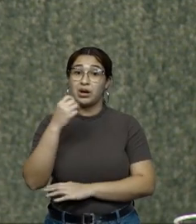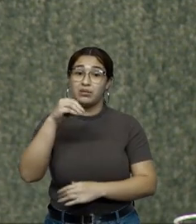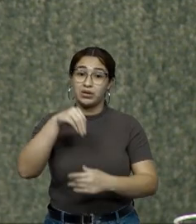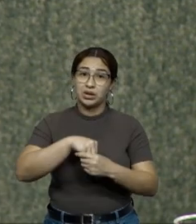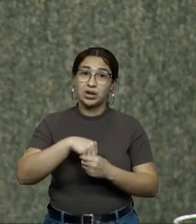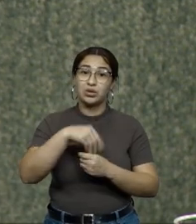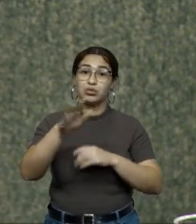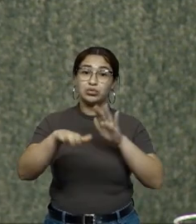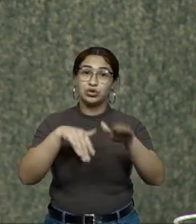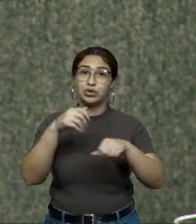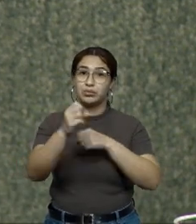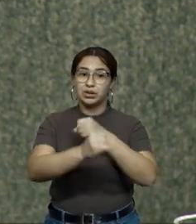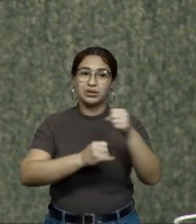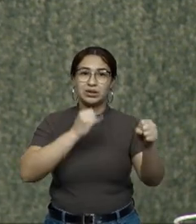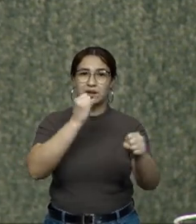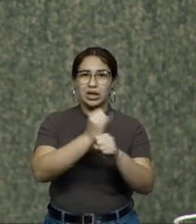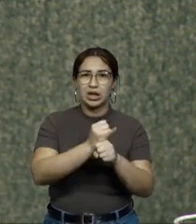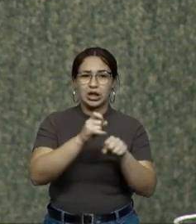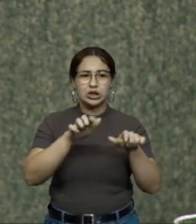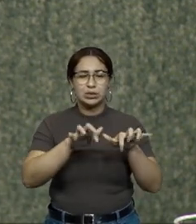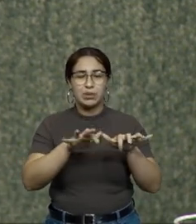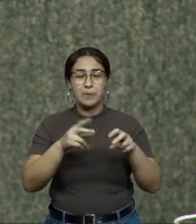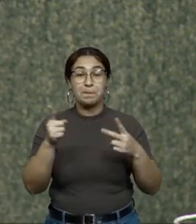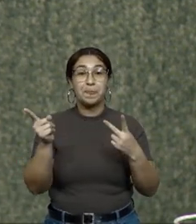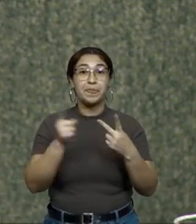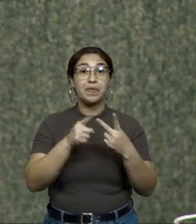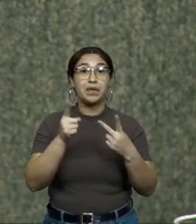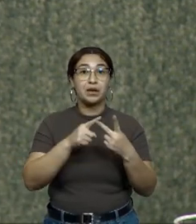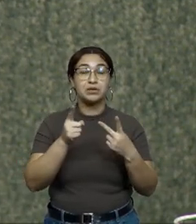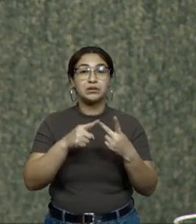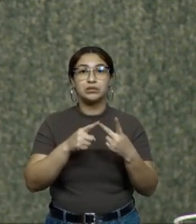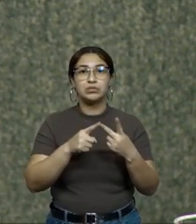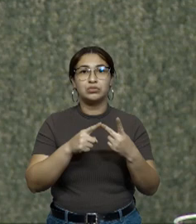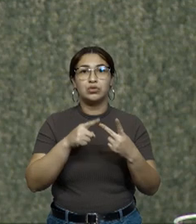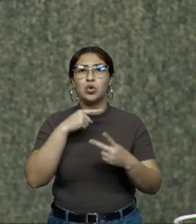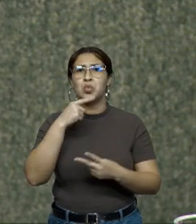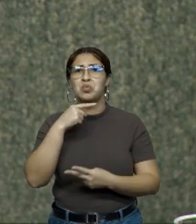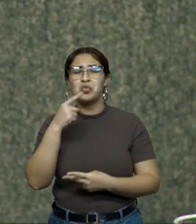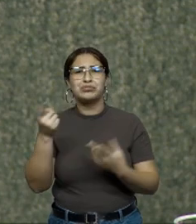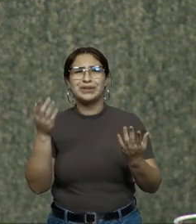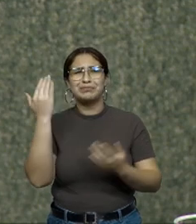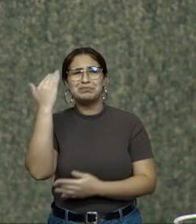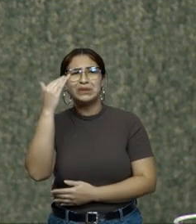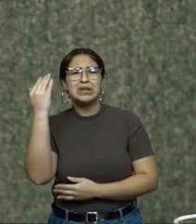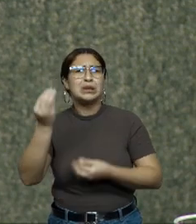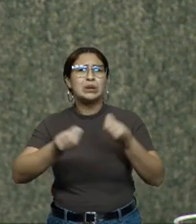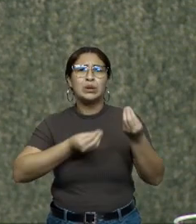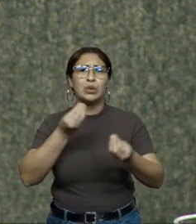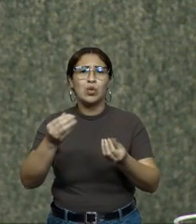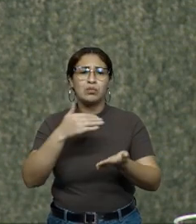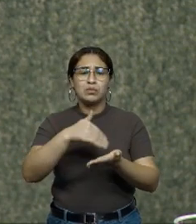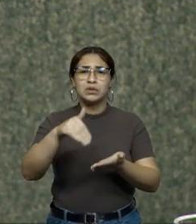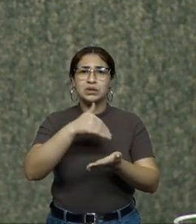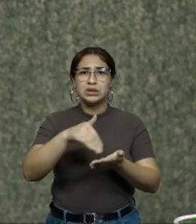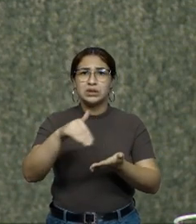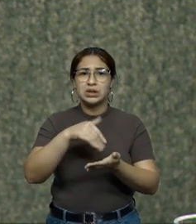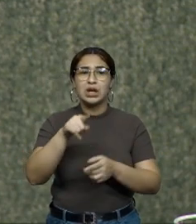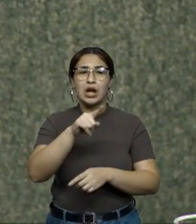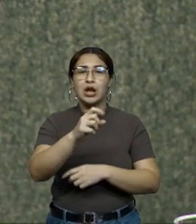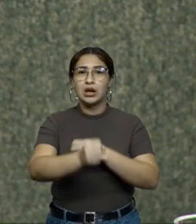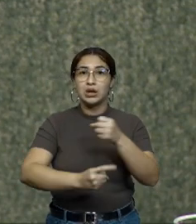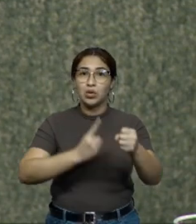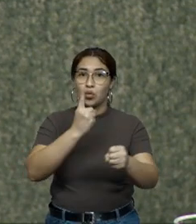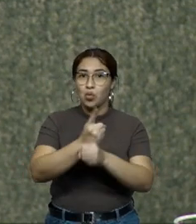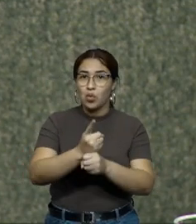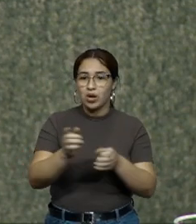chamada online em segundo lugar eu não consigo entender como é que a secretaria que tem um ano